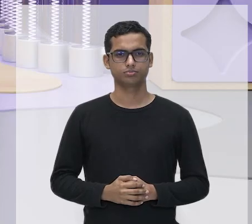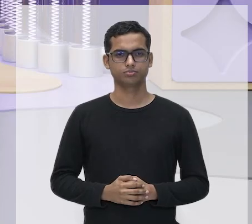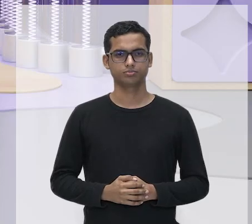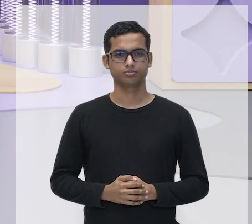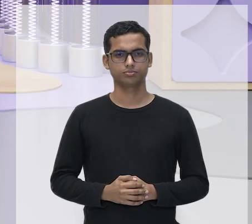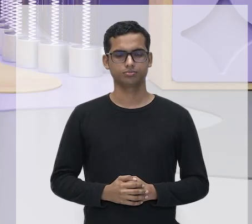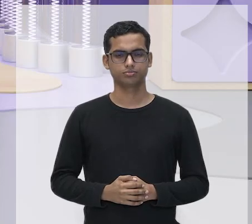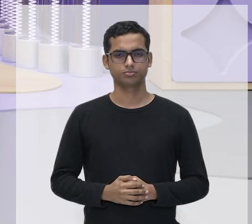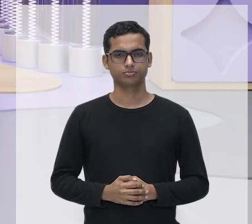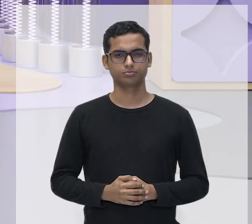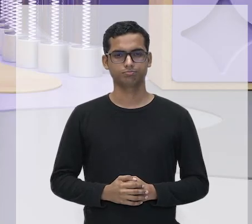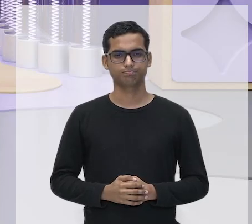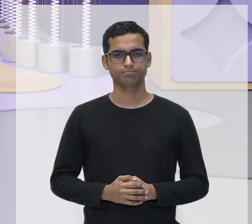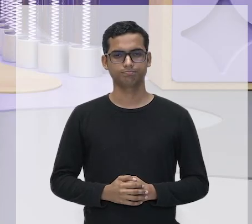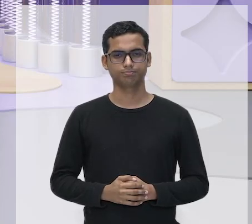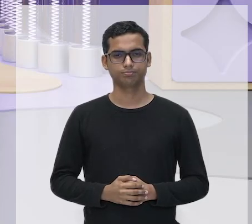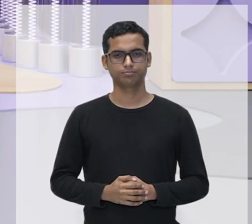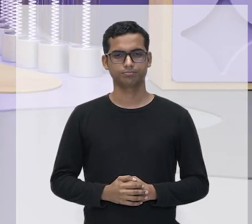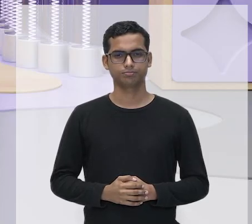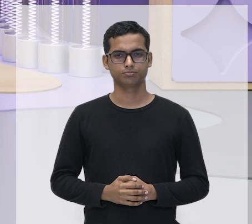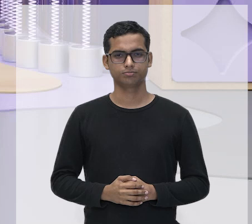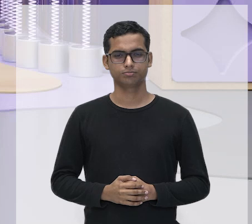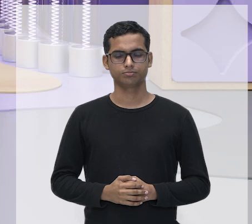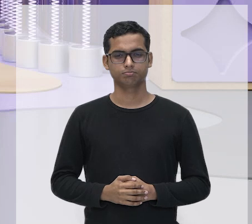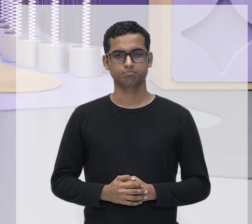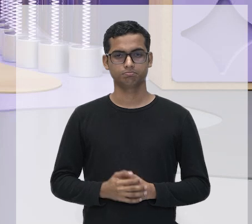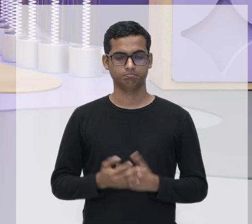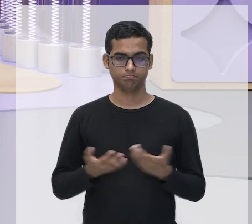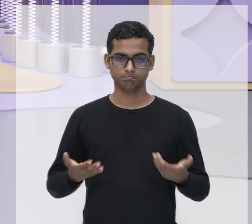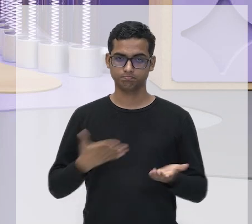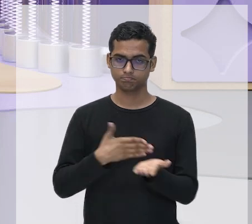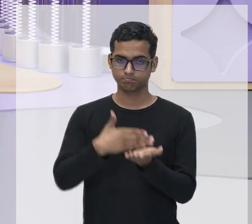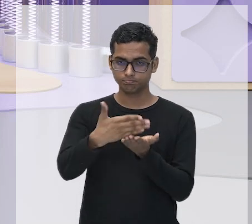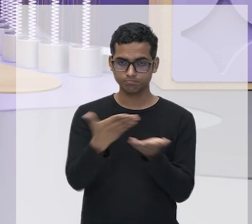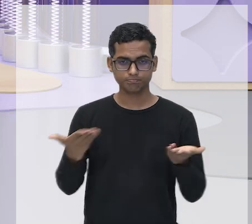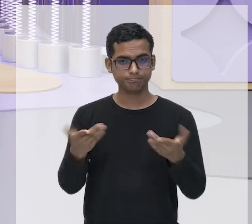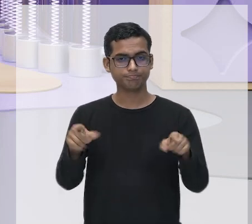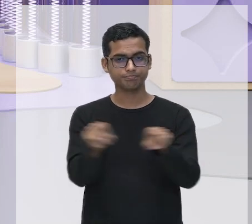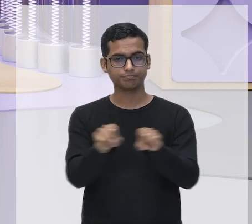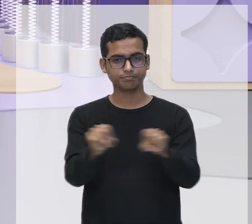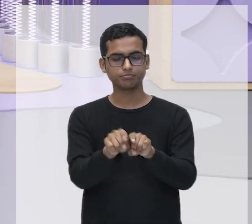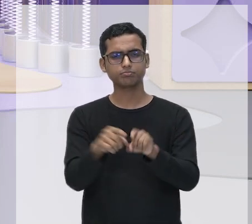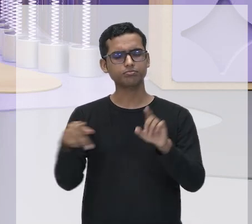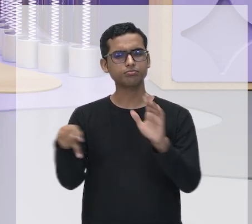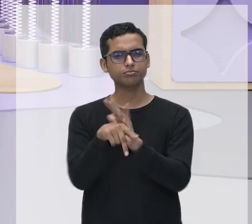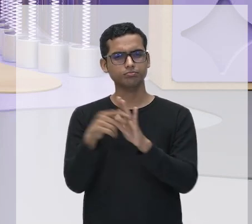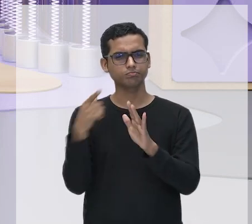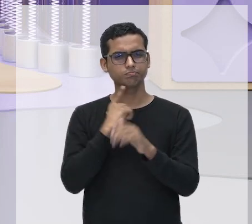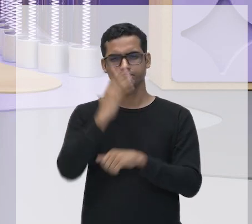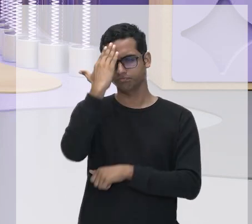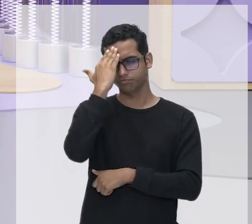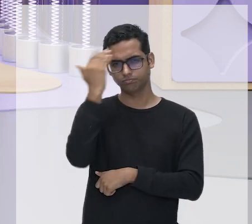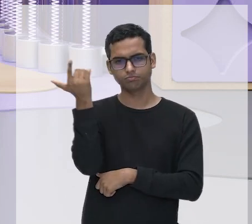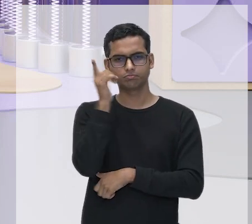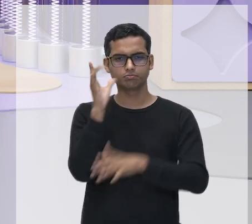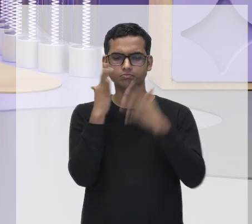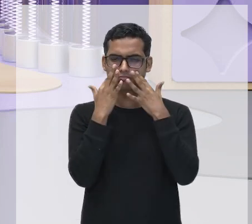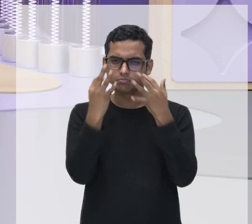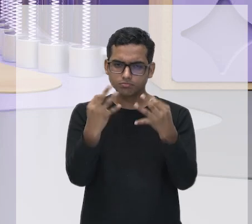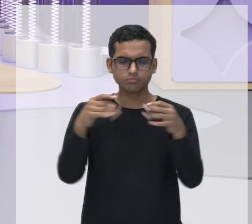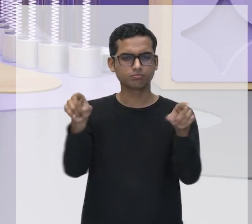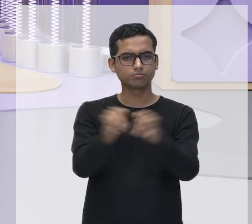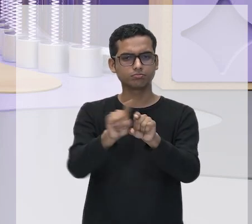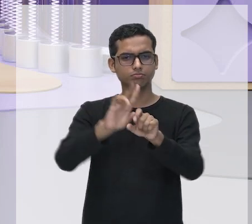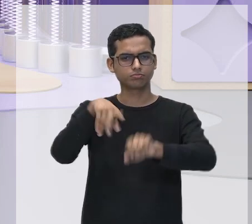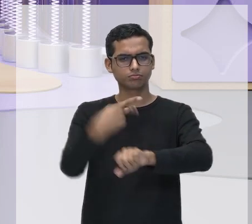Então, iniciando a nossa revisão, com preparação para a avaliação, com muita atenção, com